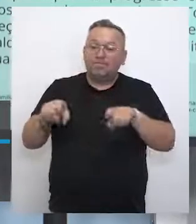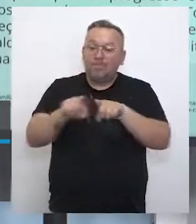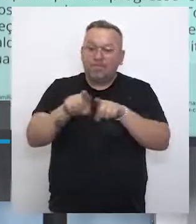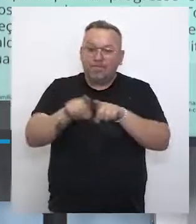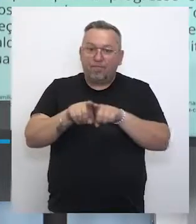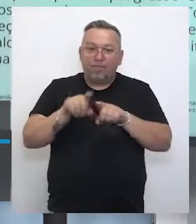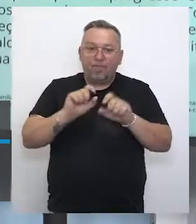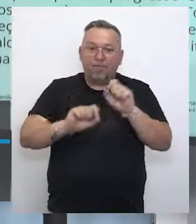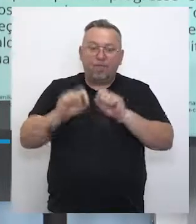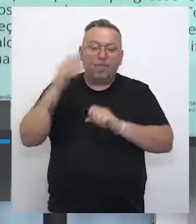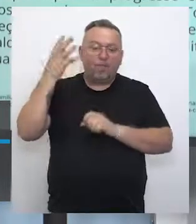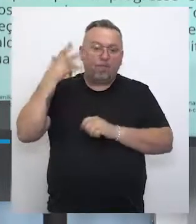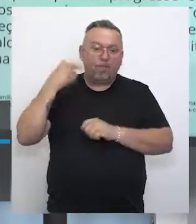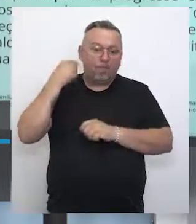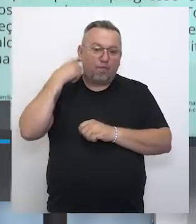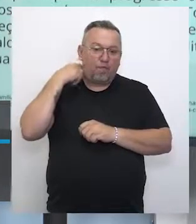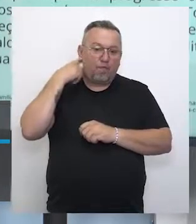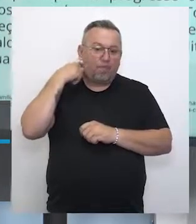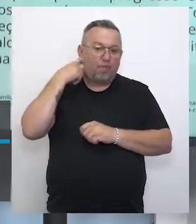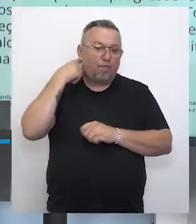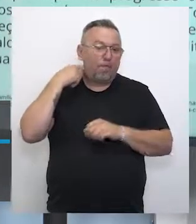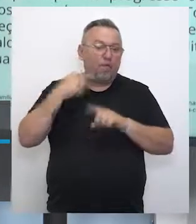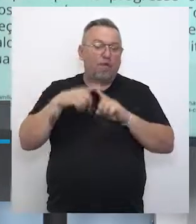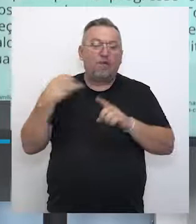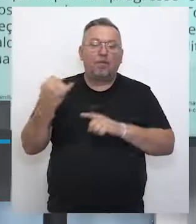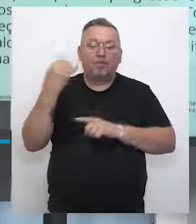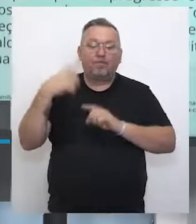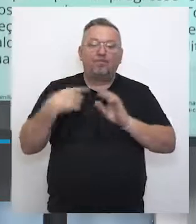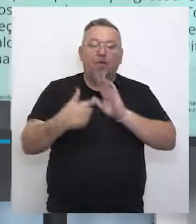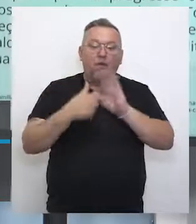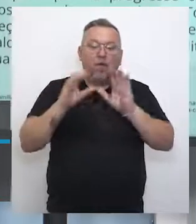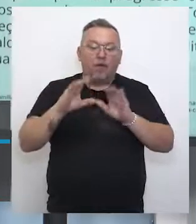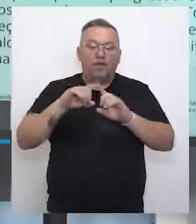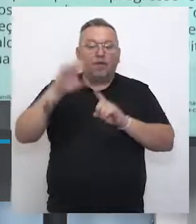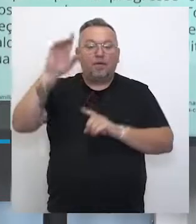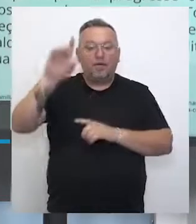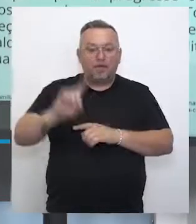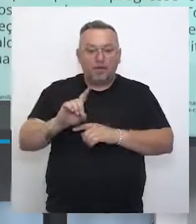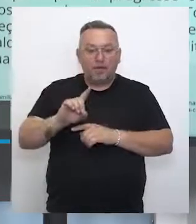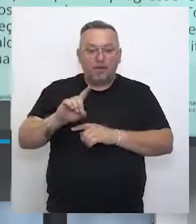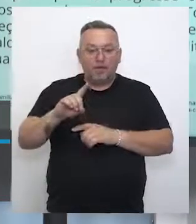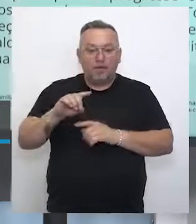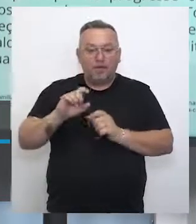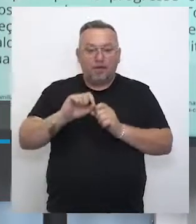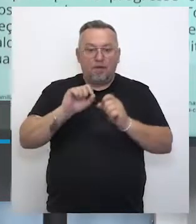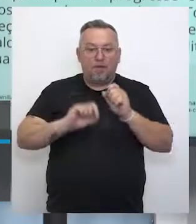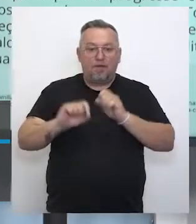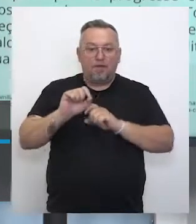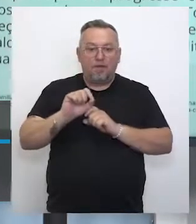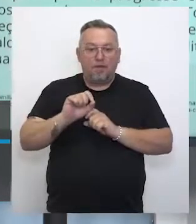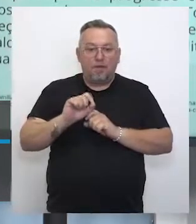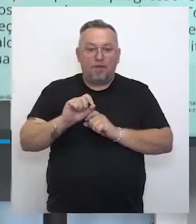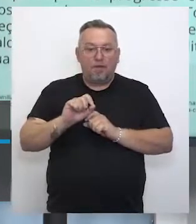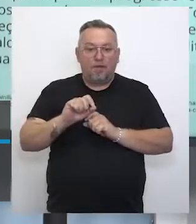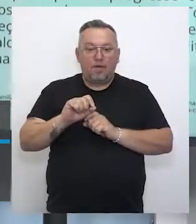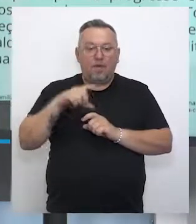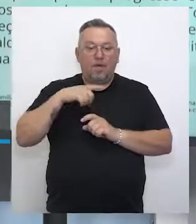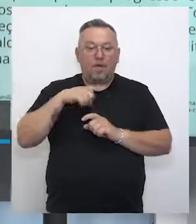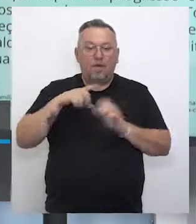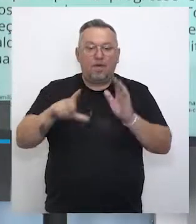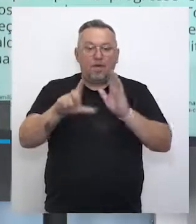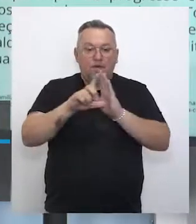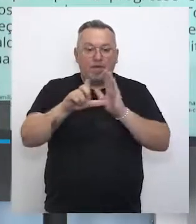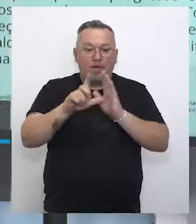criação de animais. Então, é importante sempre retratar isso. Então, é um direito adquirido aí, né, através, né, de